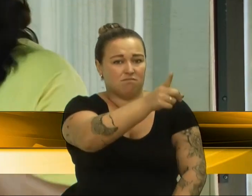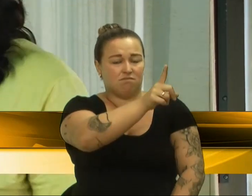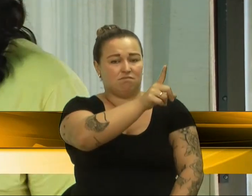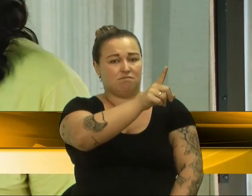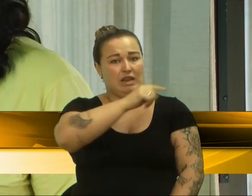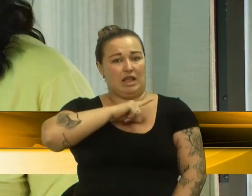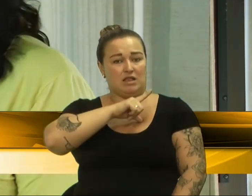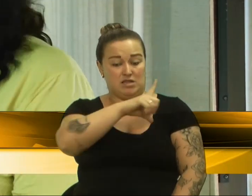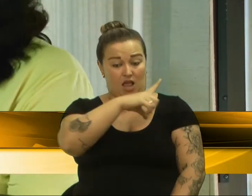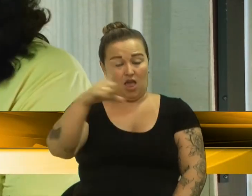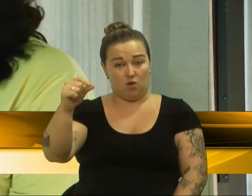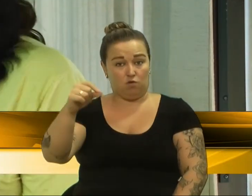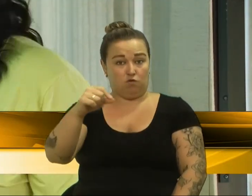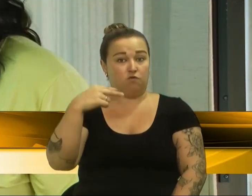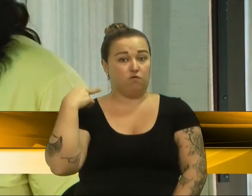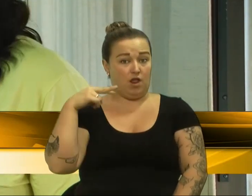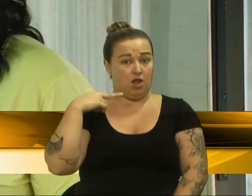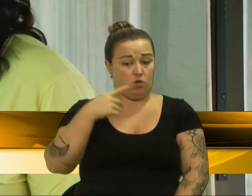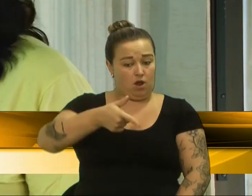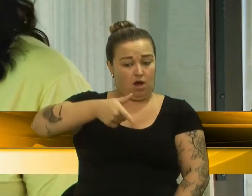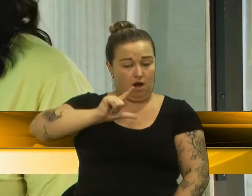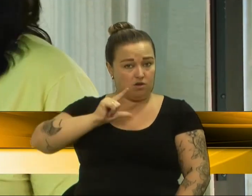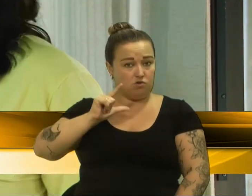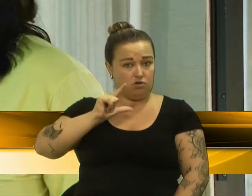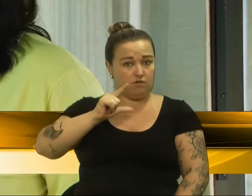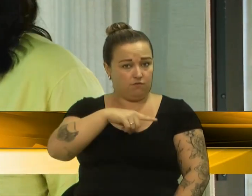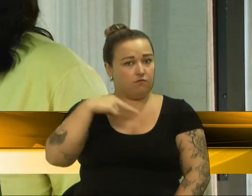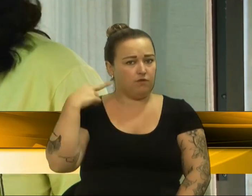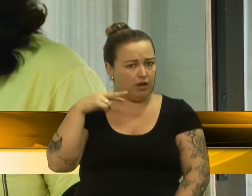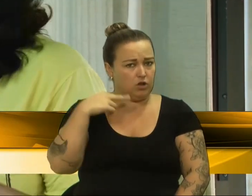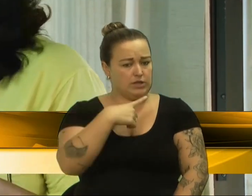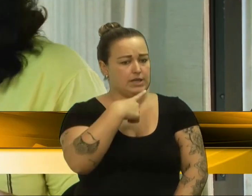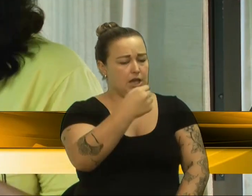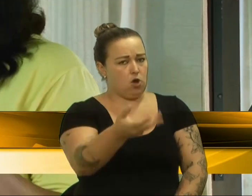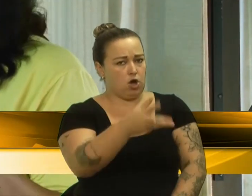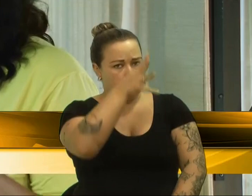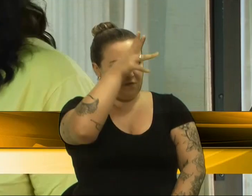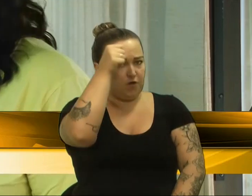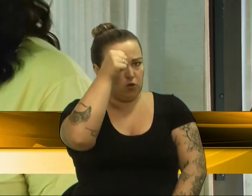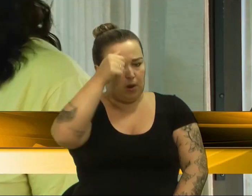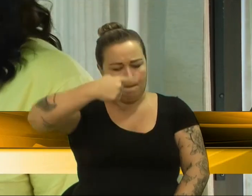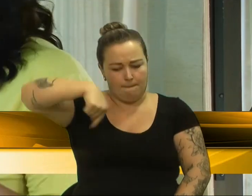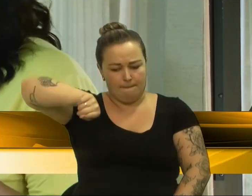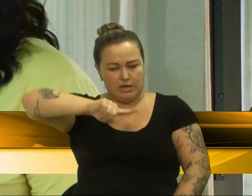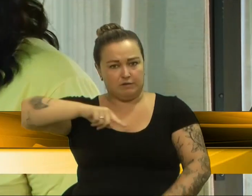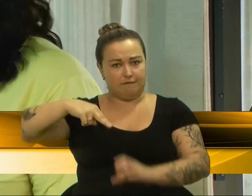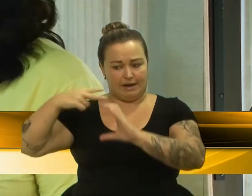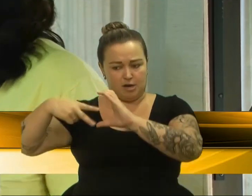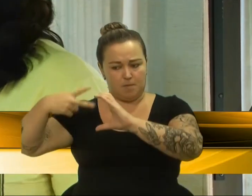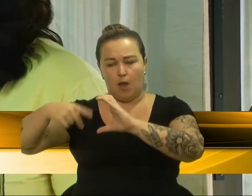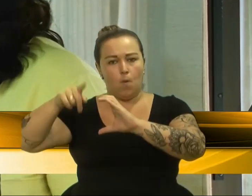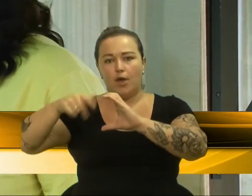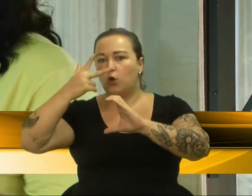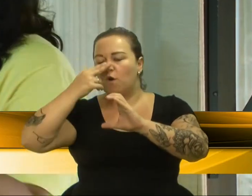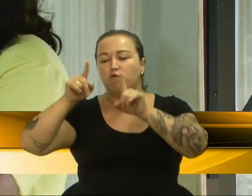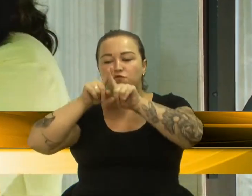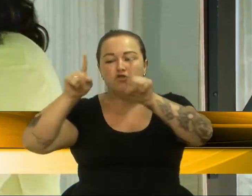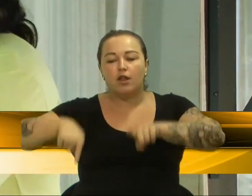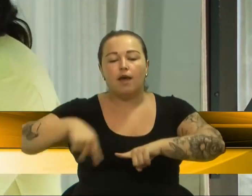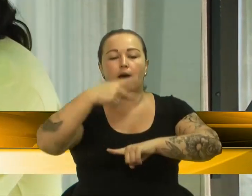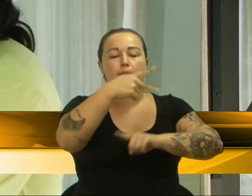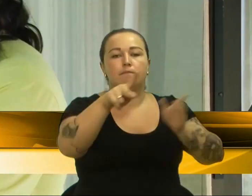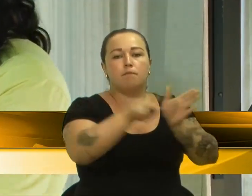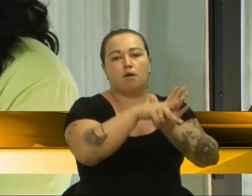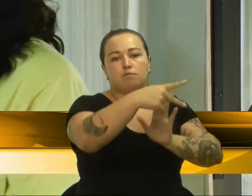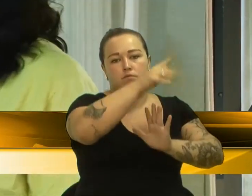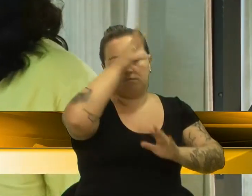saído daqui. E a gente não é um setor do executivo. Então, a gente precisa respeitar o legislativo, valorizar o legislativo. Entendo que o senhor